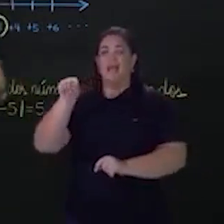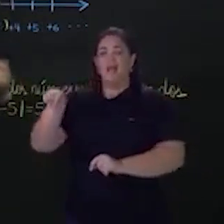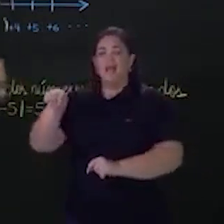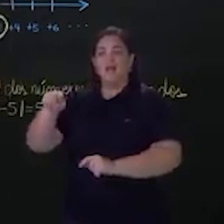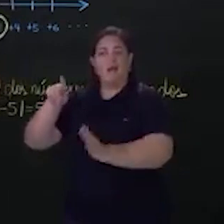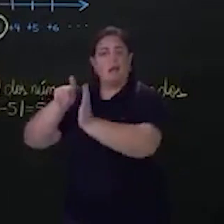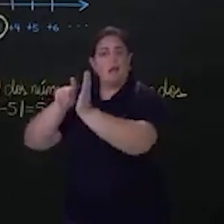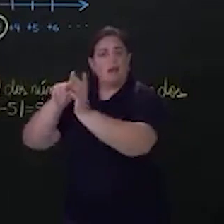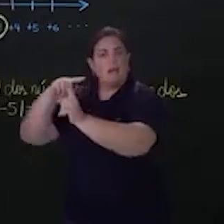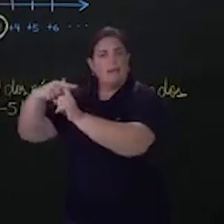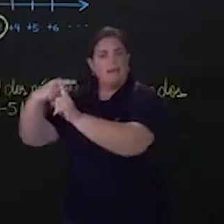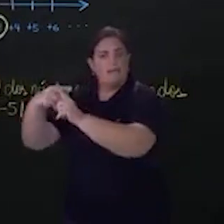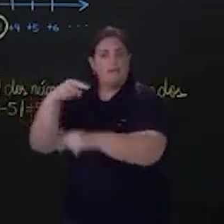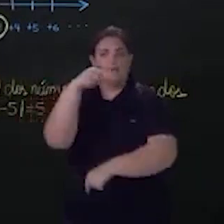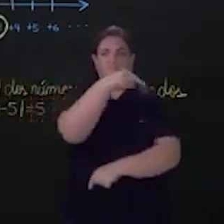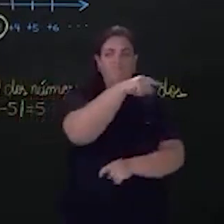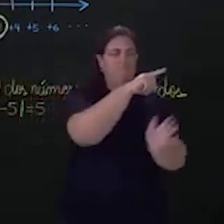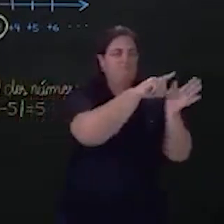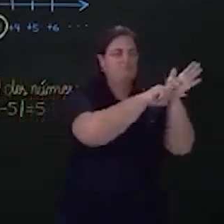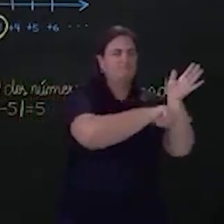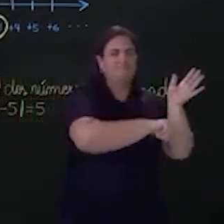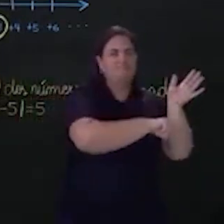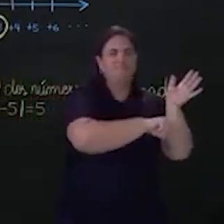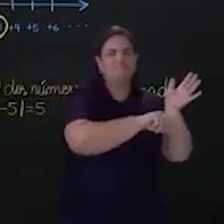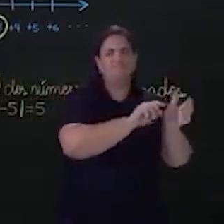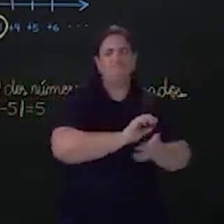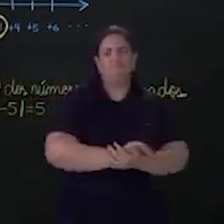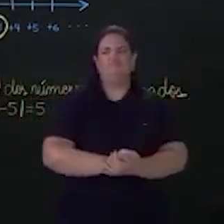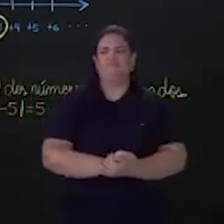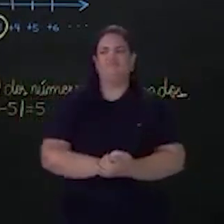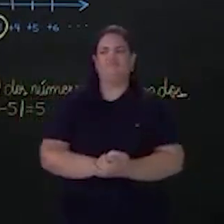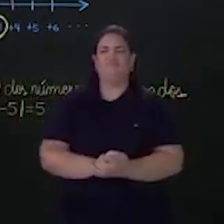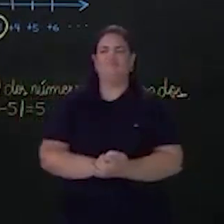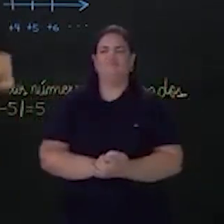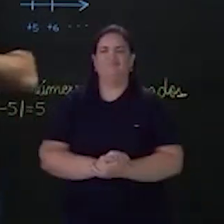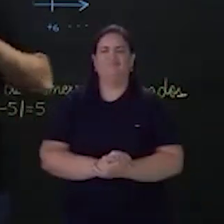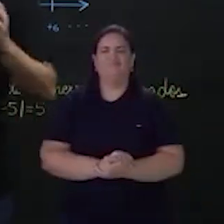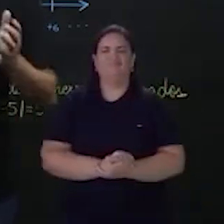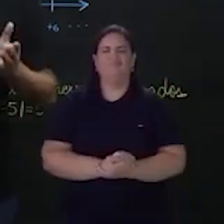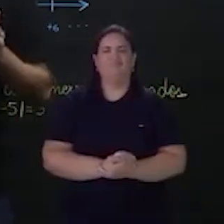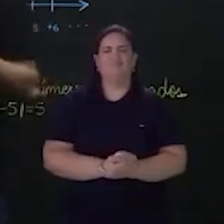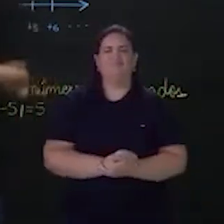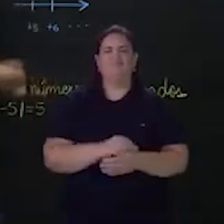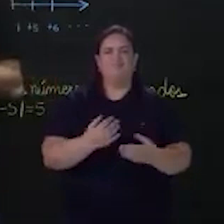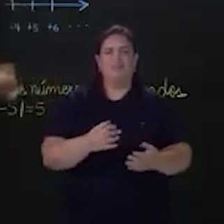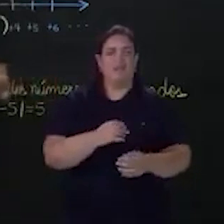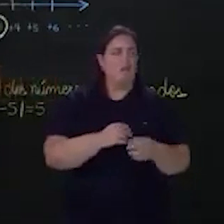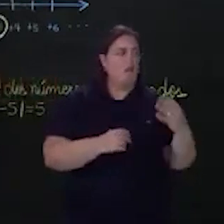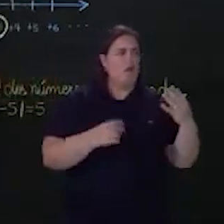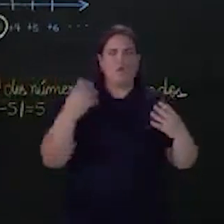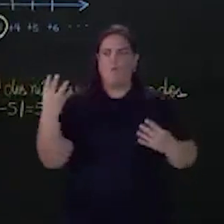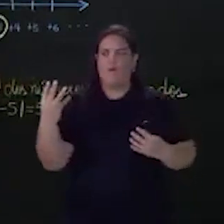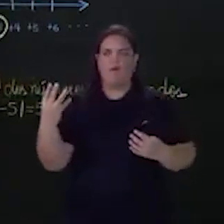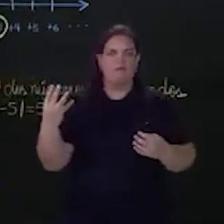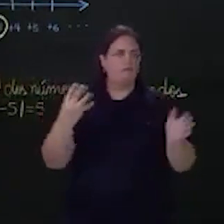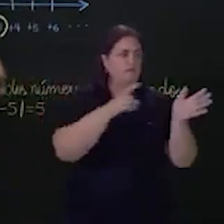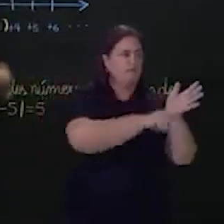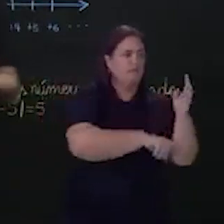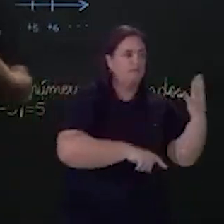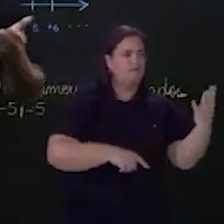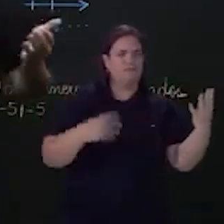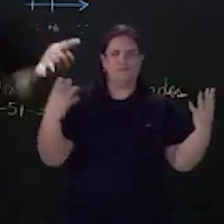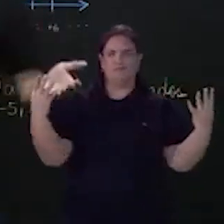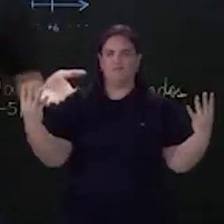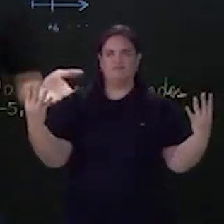seu sinal. Portanto, mais 4 e menos 4, opa, eu tenho 4 positivo e 4